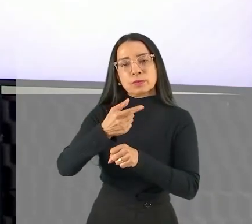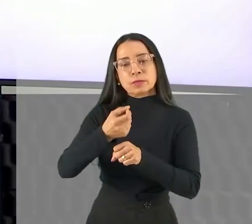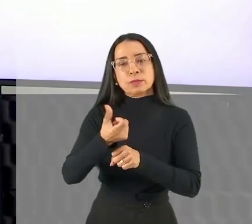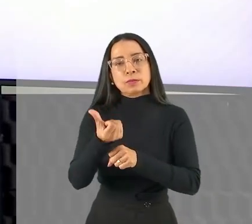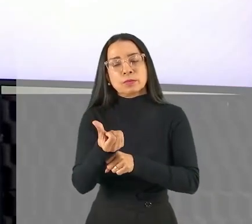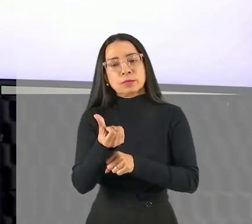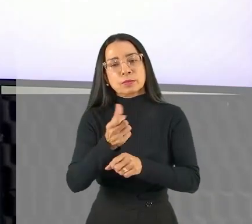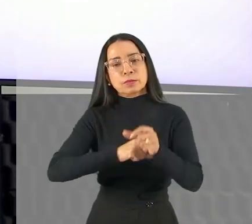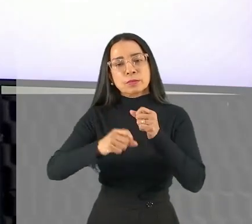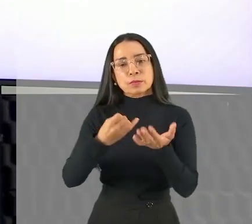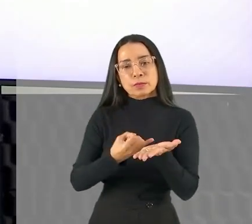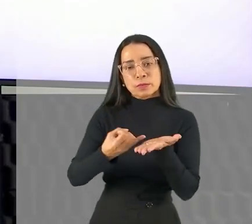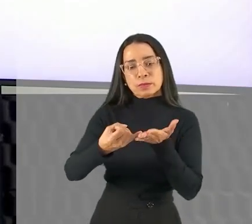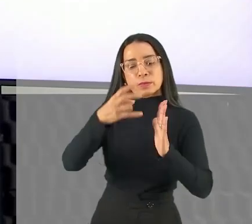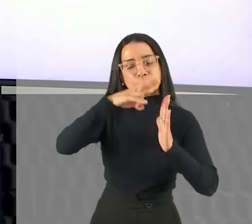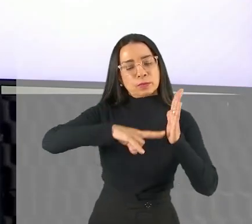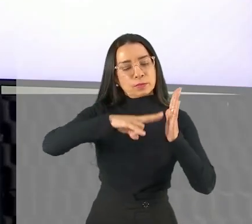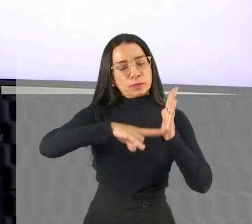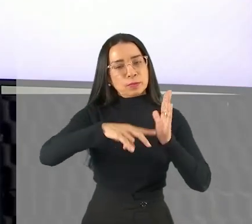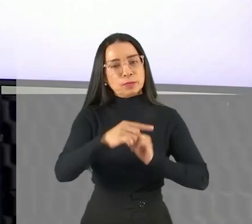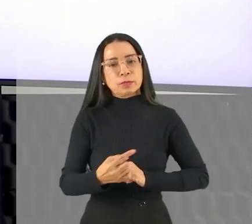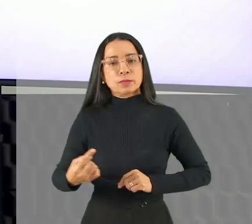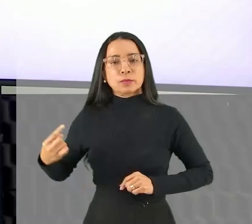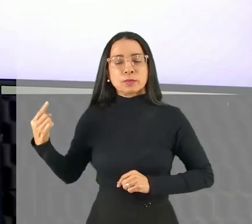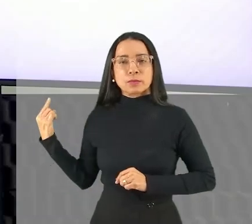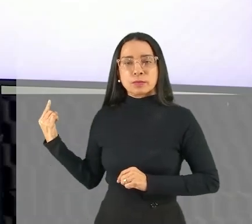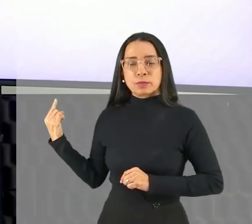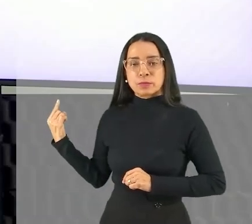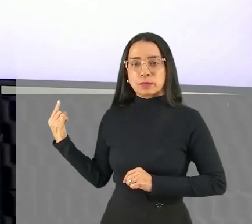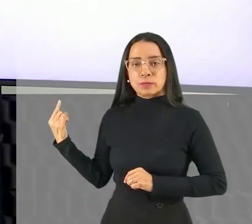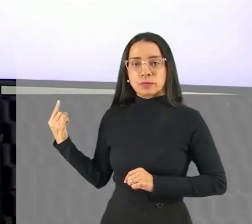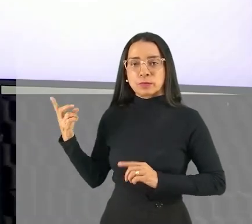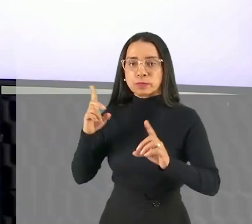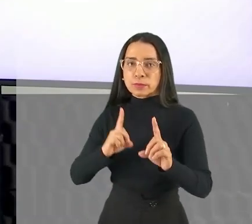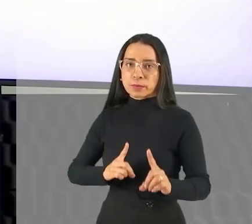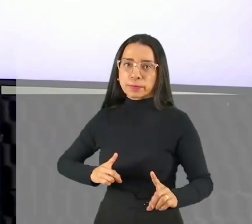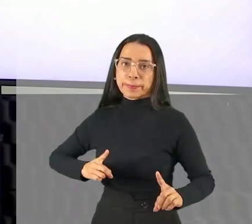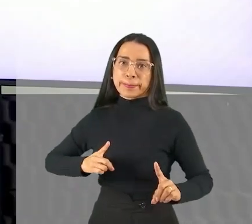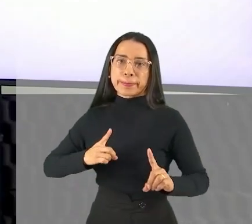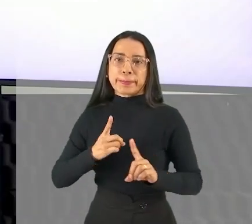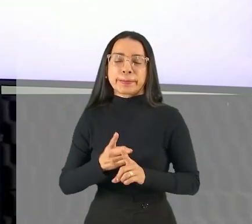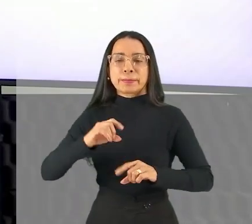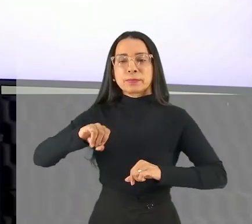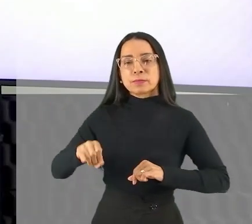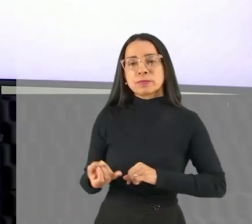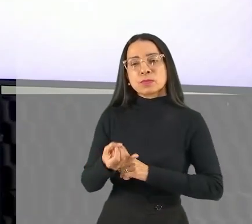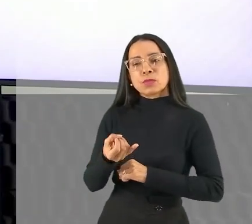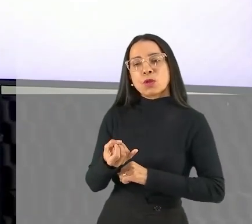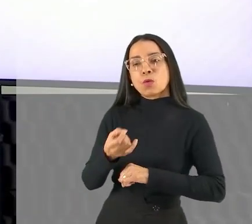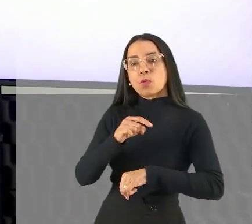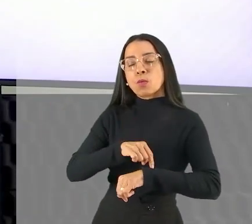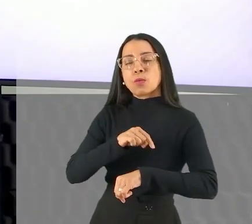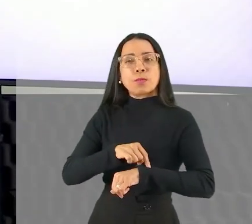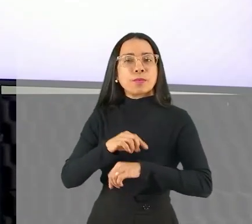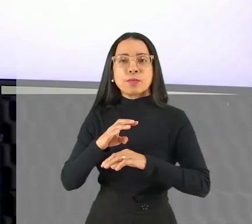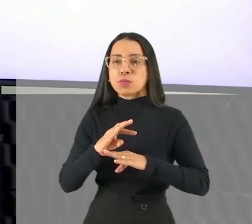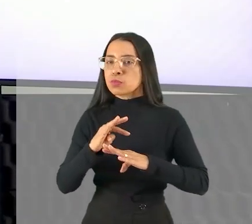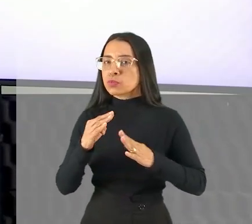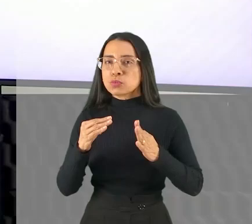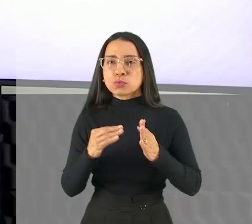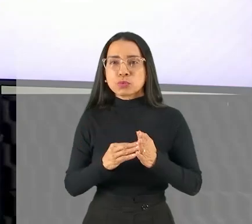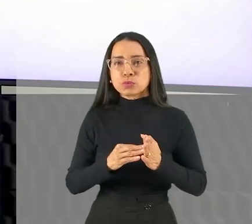gente vai iniciar com a leitura. Descubra e aproveite um momento todo seu. Quando você quebra o